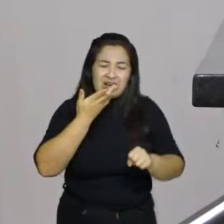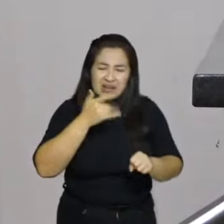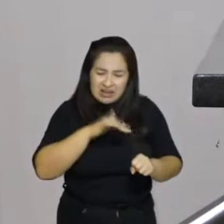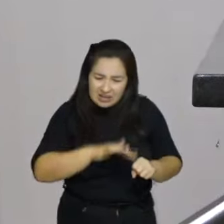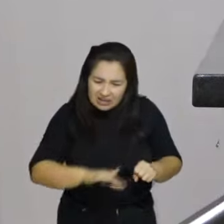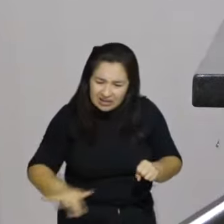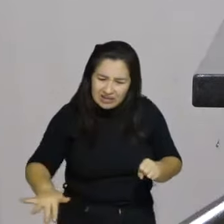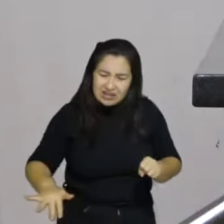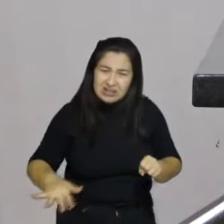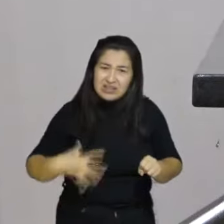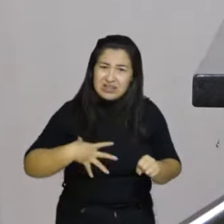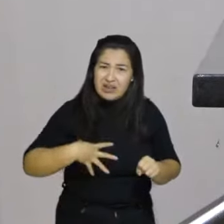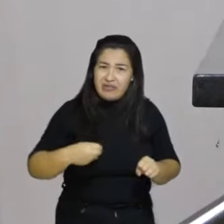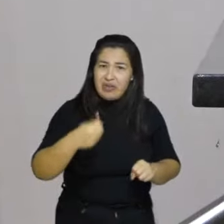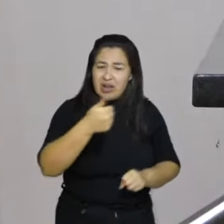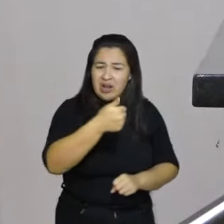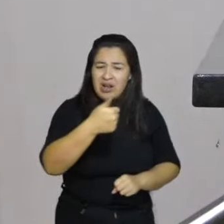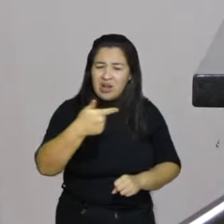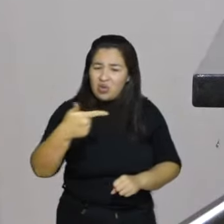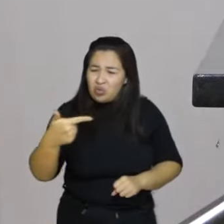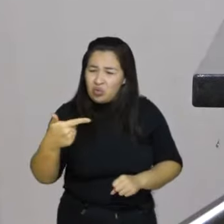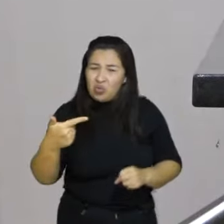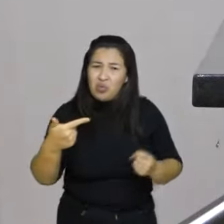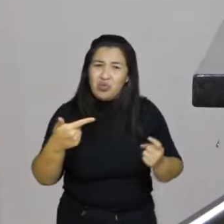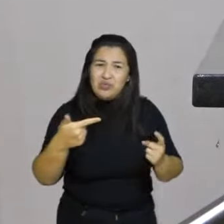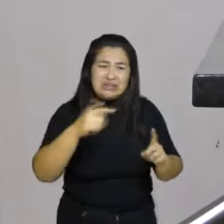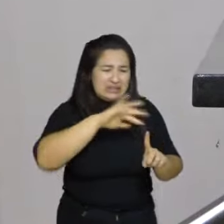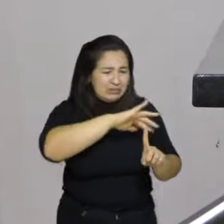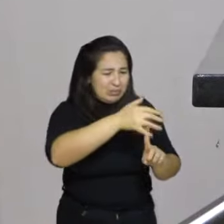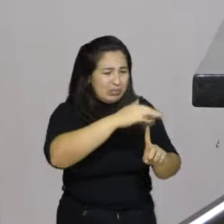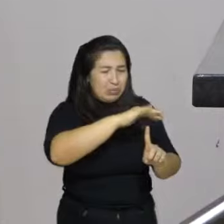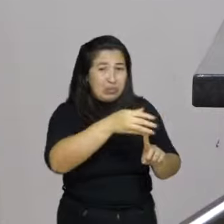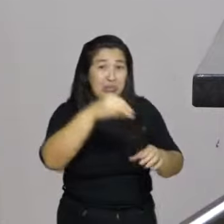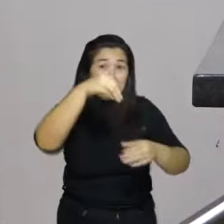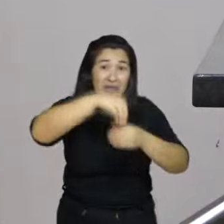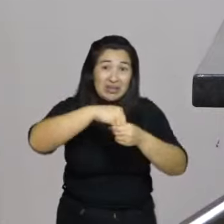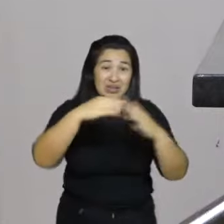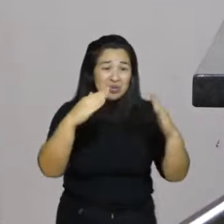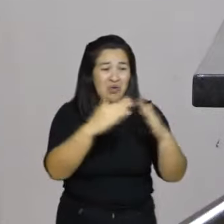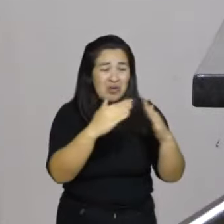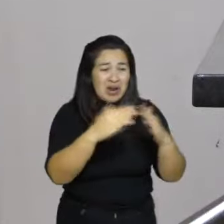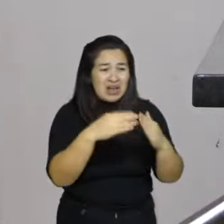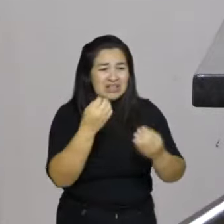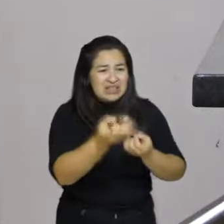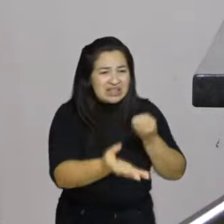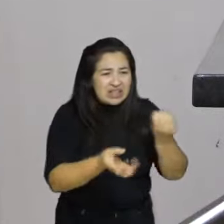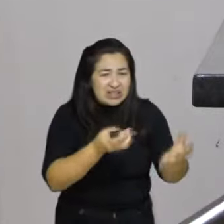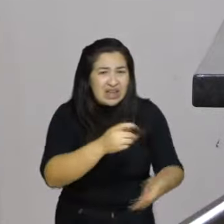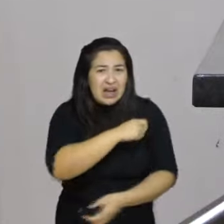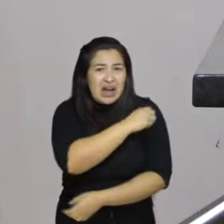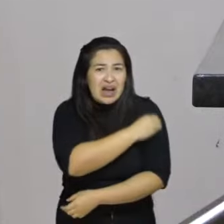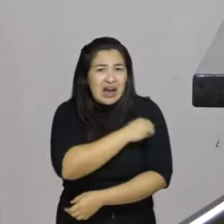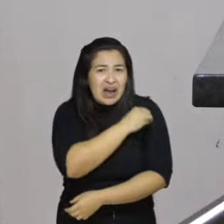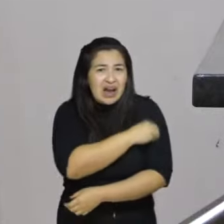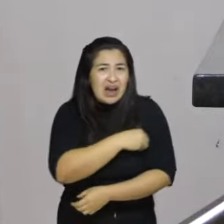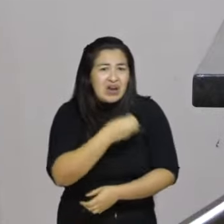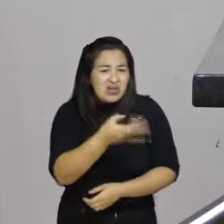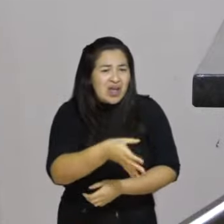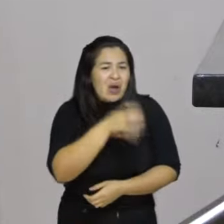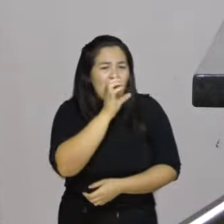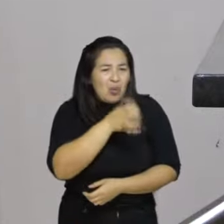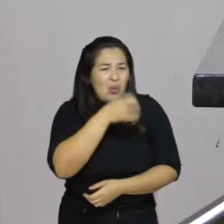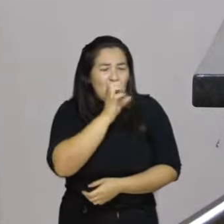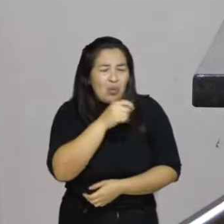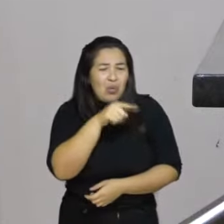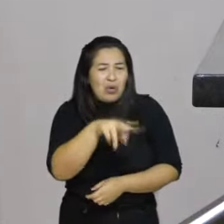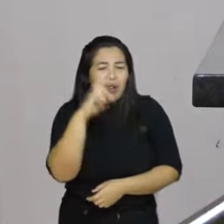12 anos ele levou para dentro da casa dele embebedou estuprou saiu na audiência de